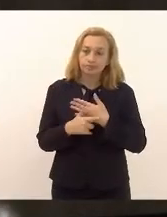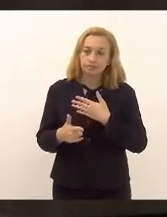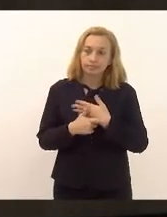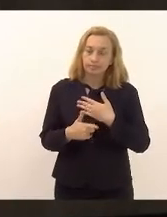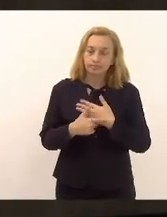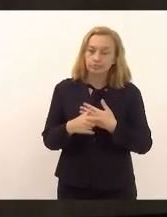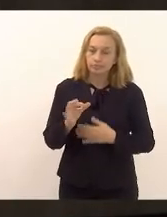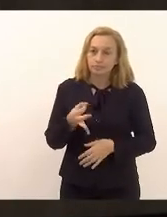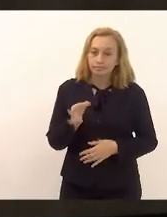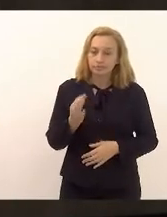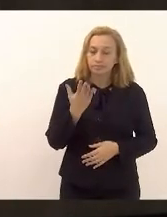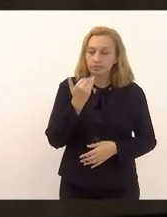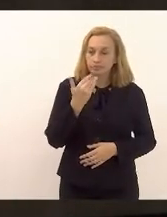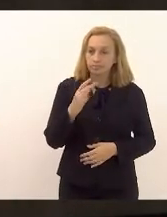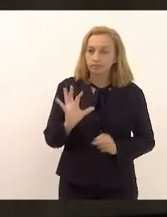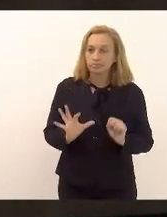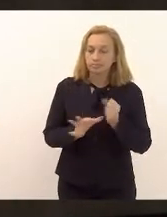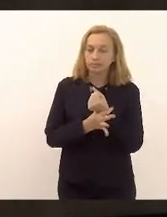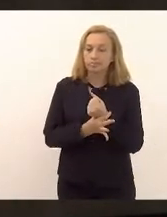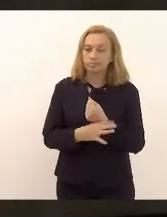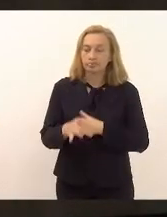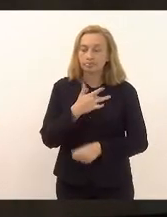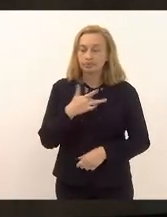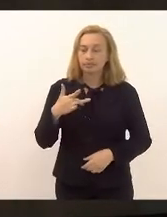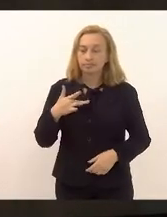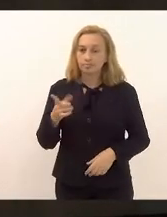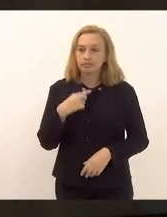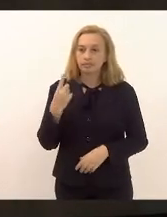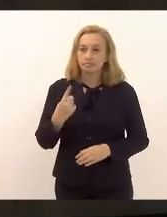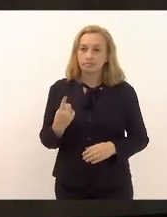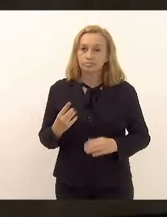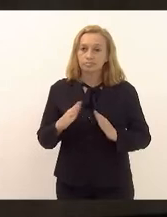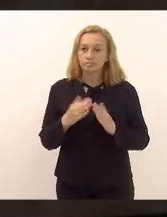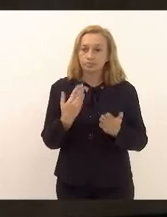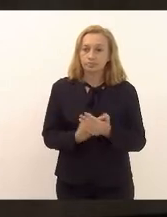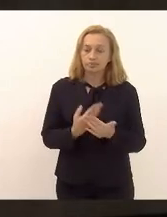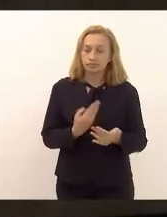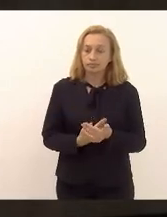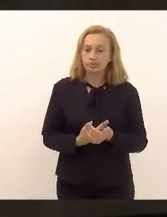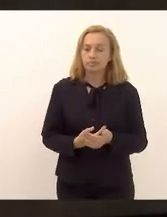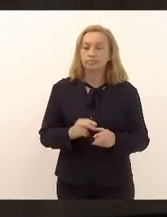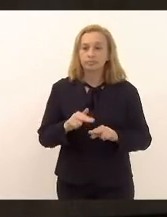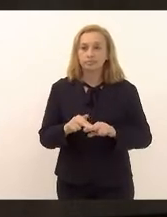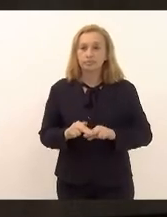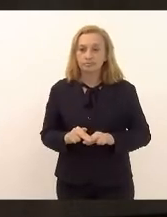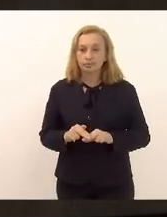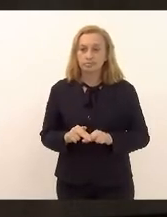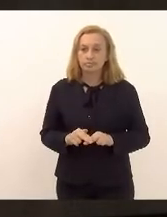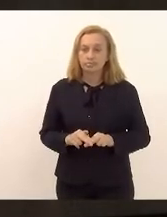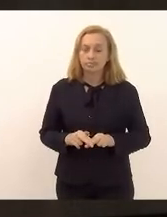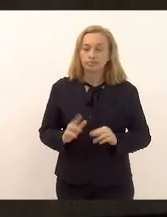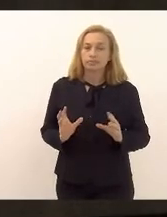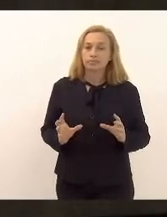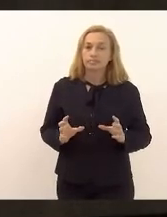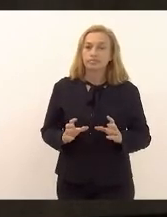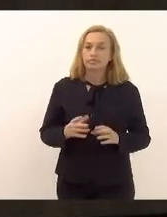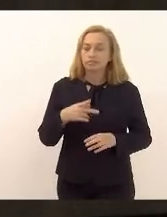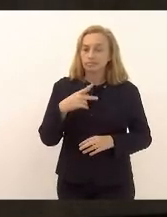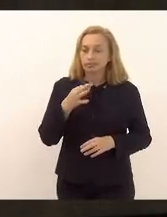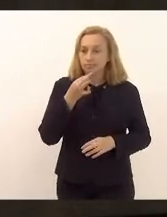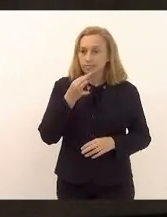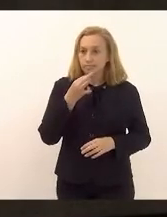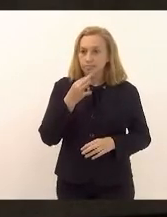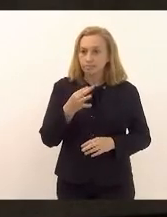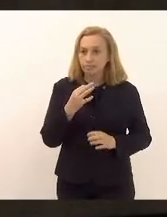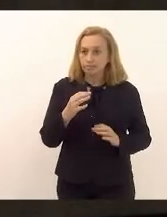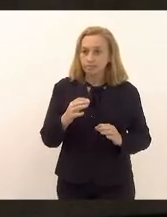para garantir uma alimentação saudável nas nossas unidades escolares. Por isso, o parecer da Comissão de Educação é